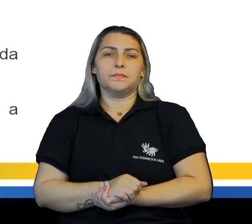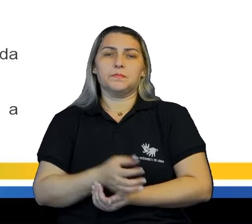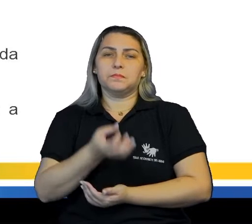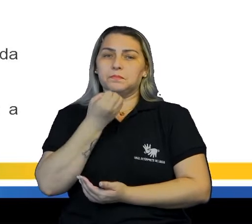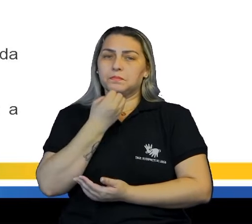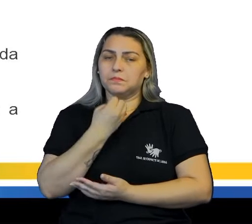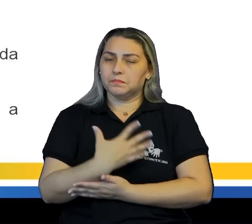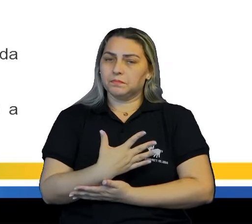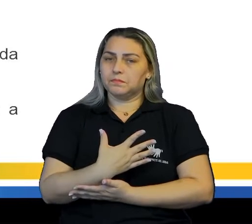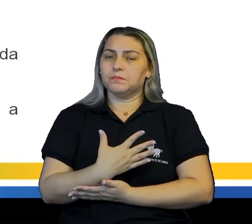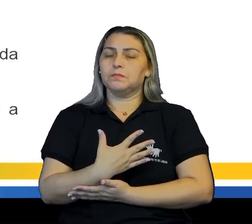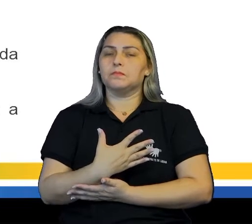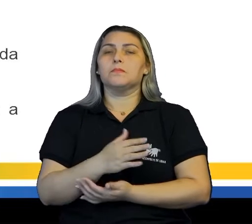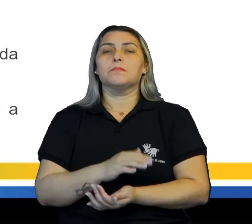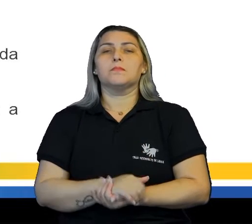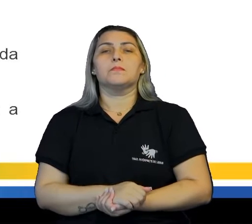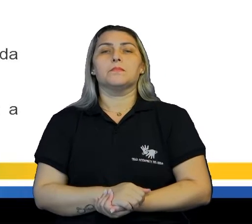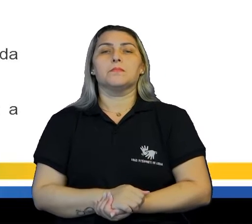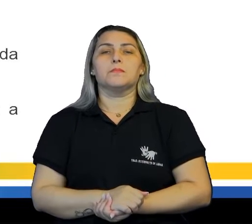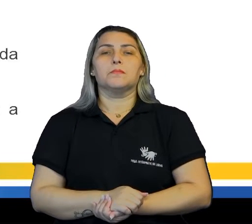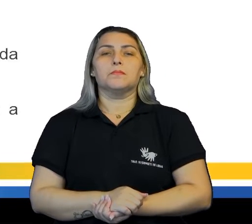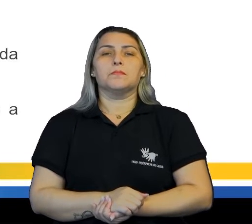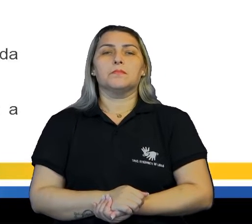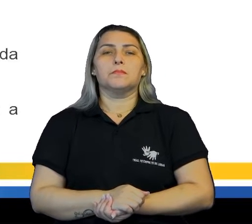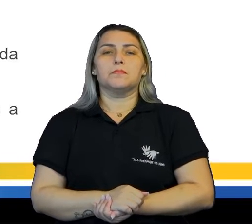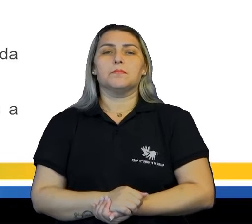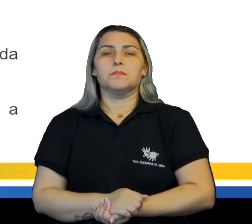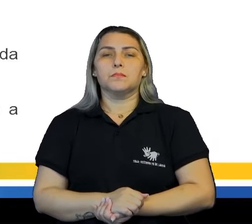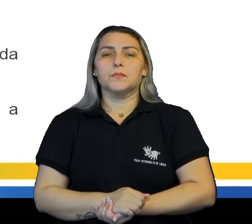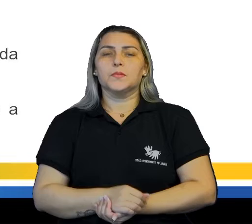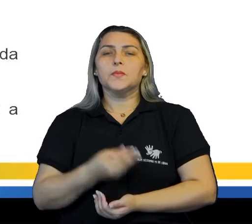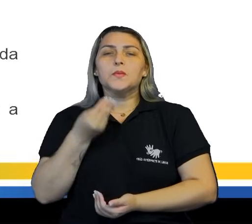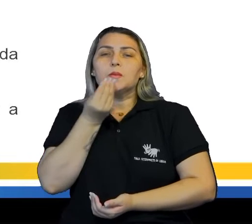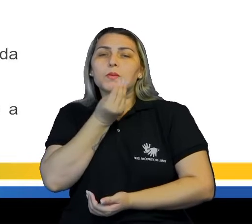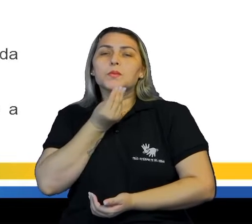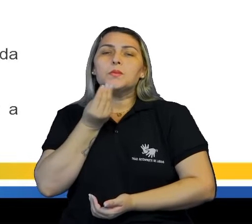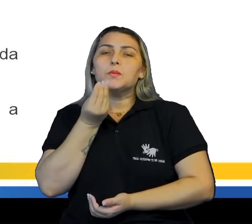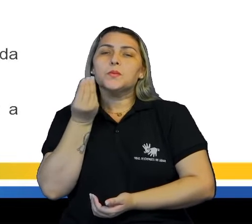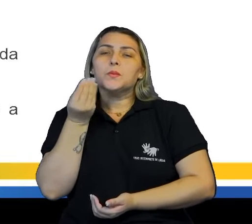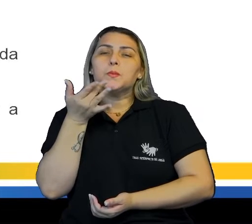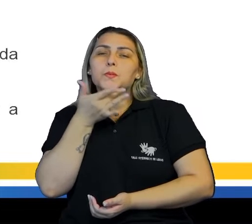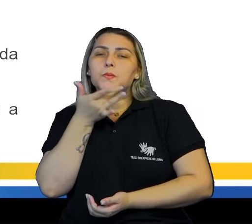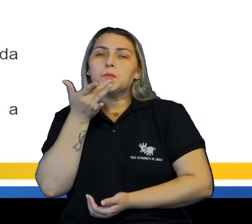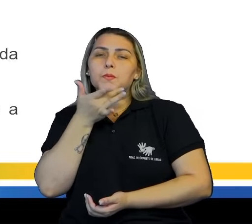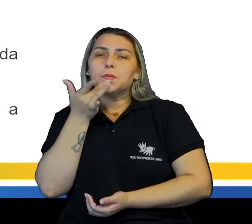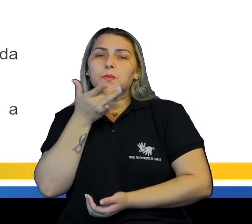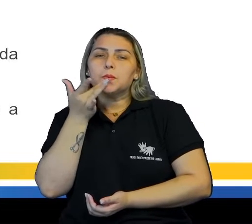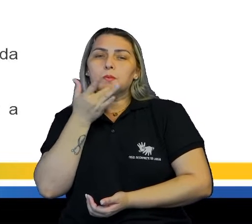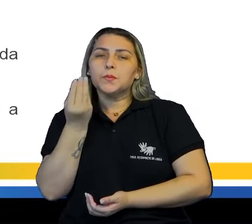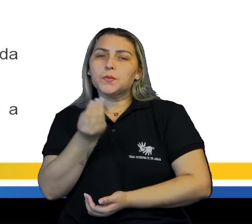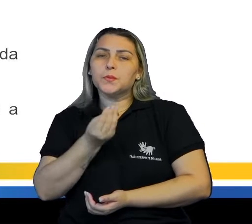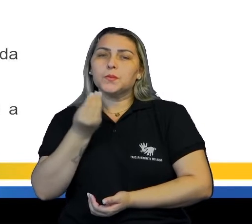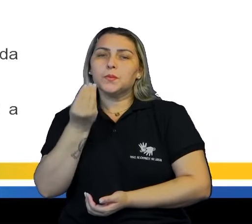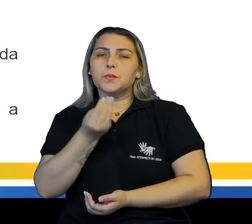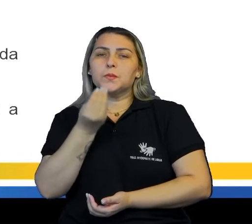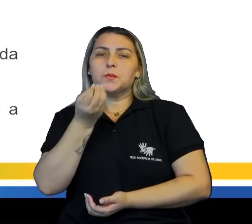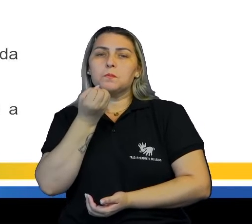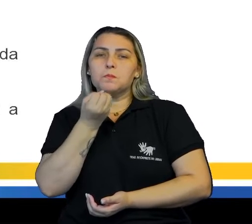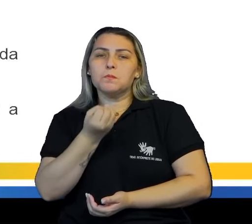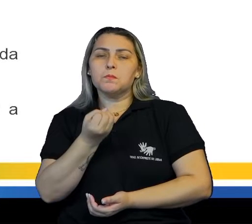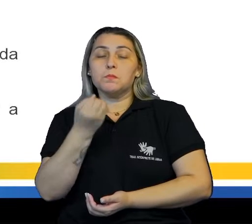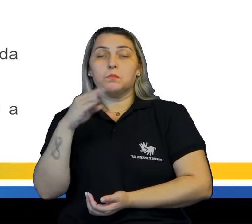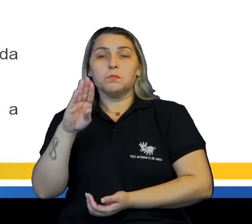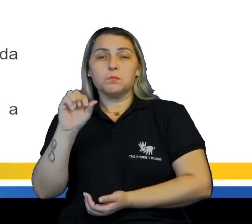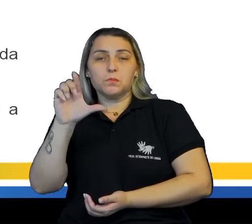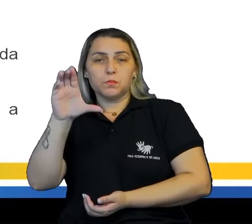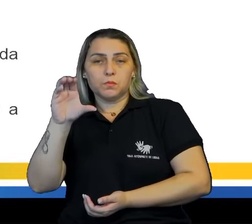estava, utilizando a linguagem coloquial. Para a receita da